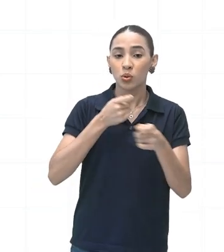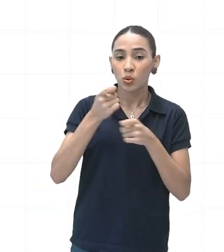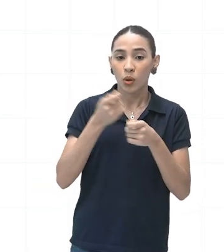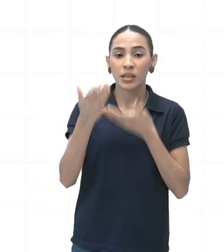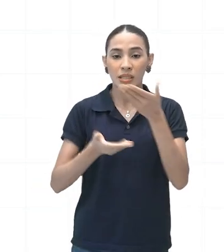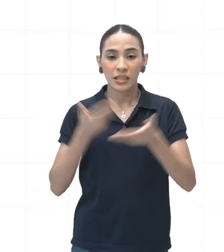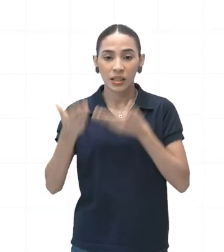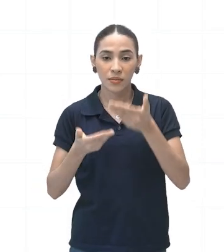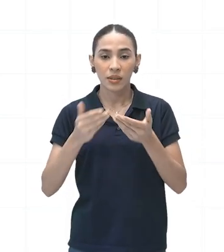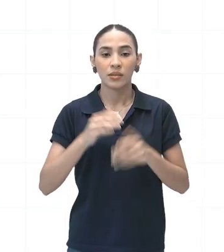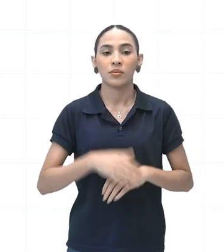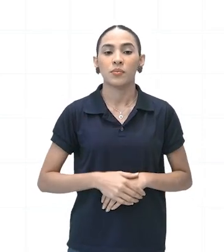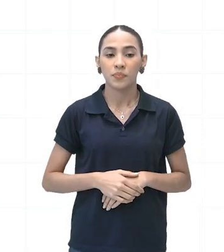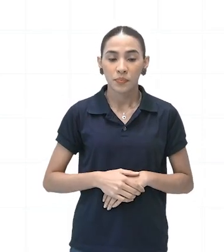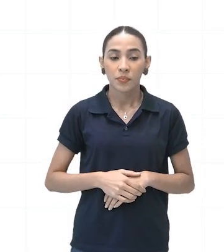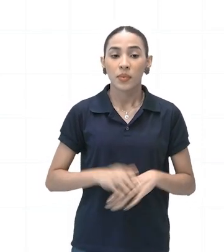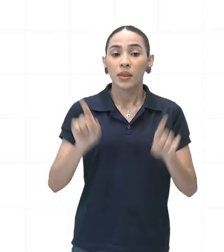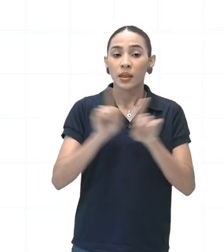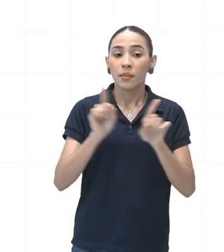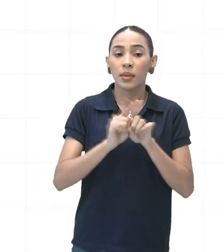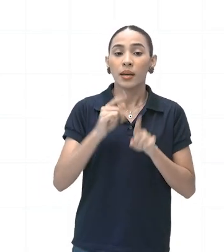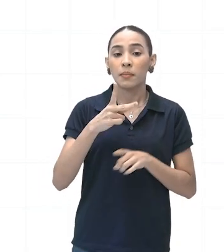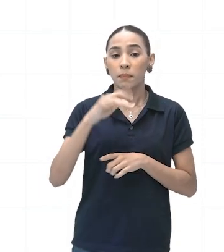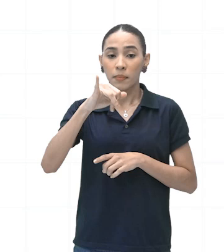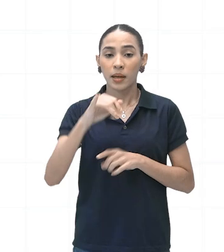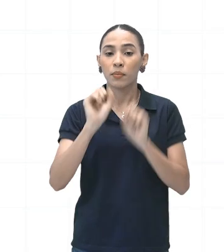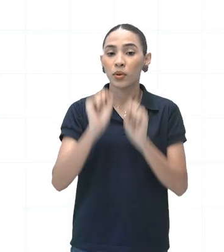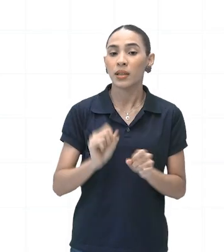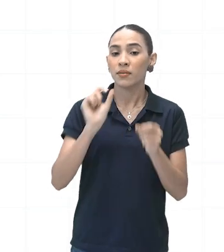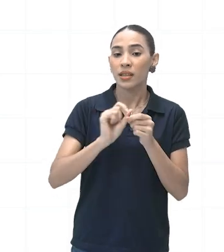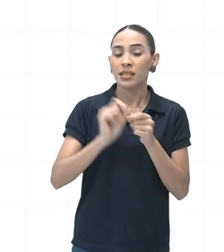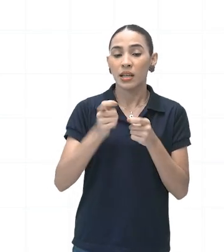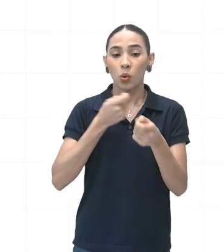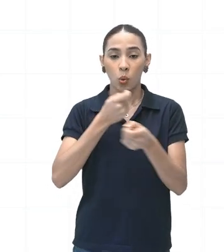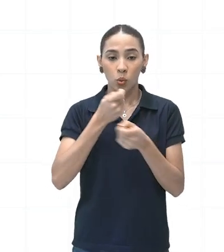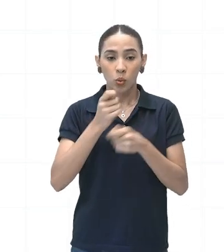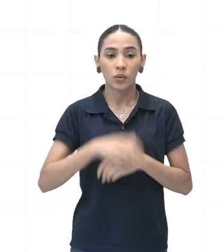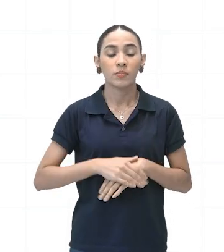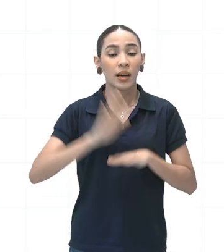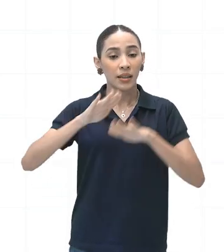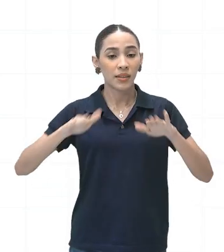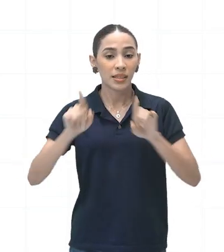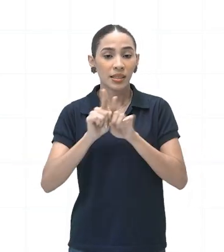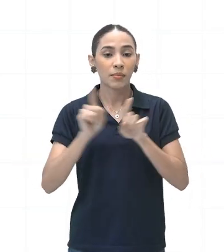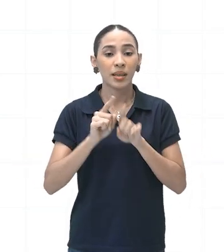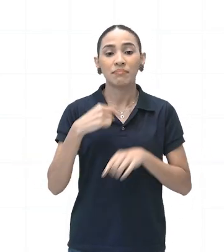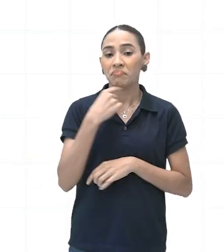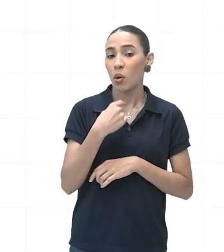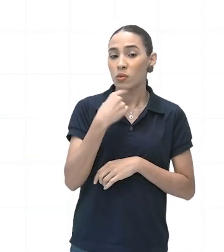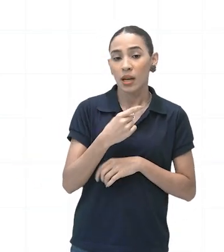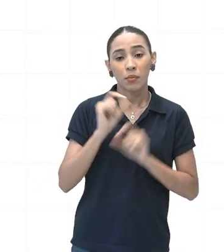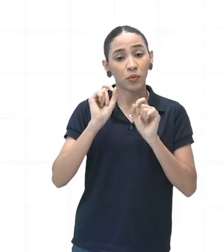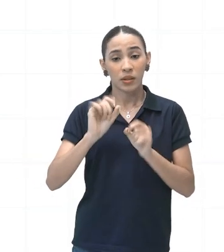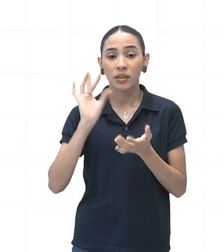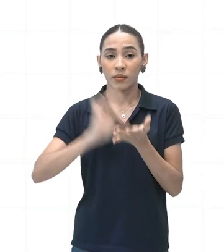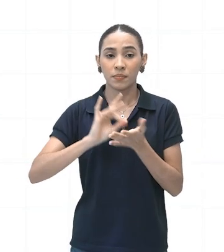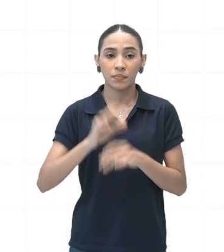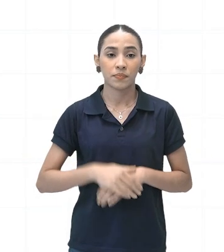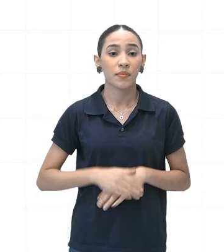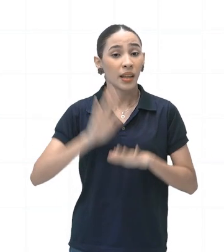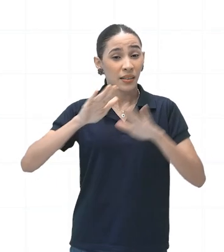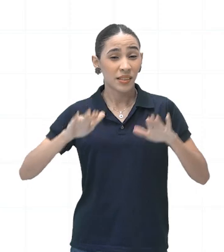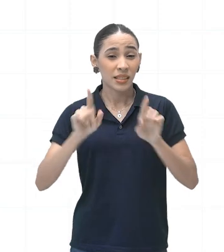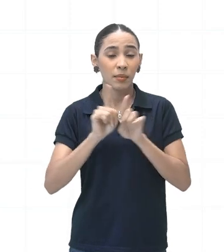e serviços de streaming, para os pais poderem fazer o controle. Muitas vezes eles nem sabem que isso existe.